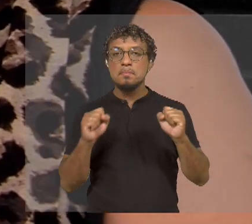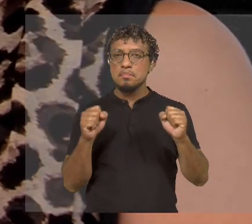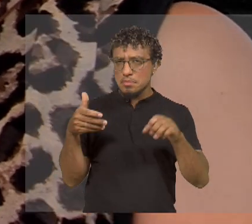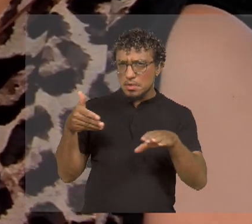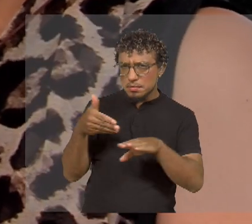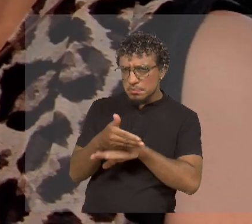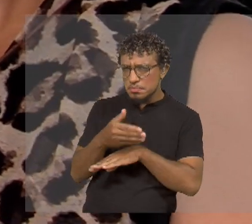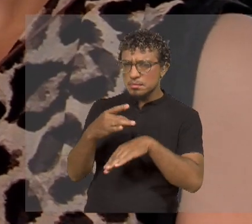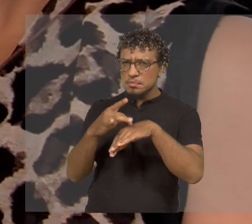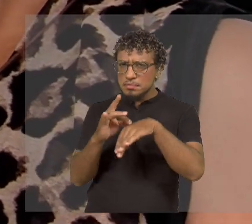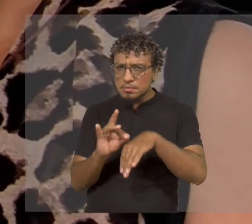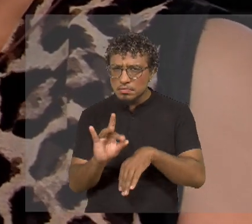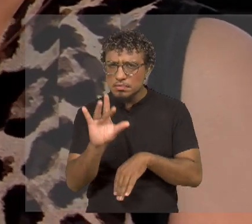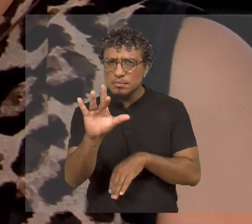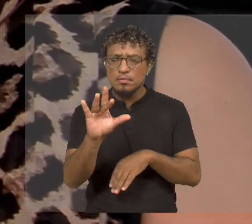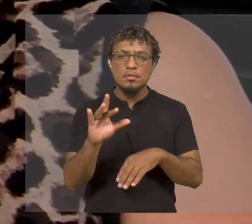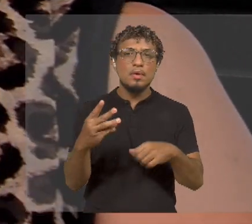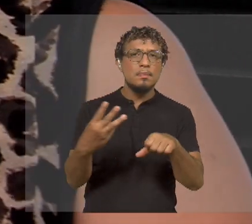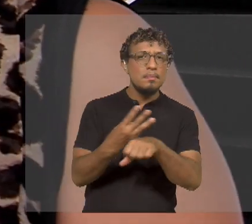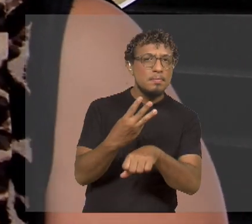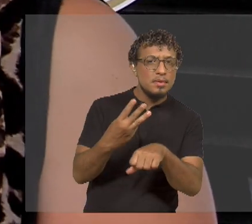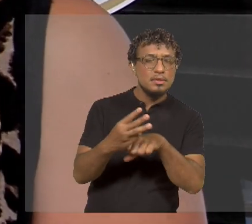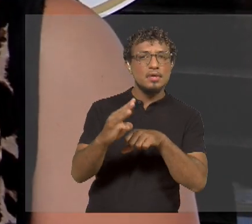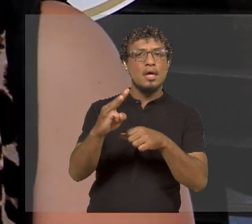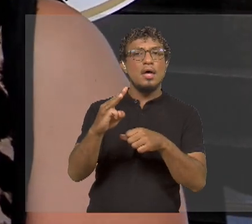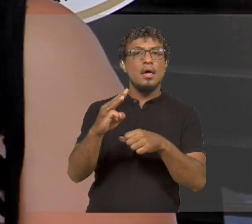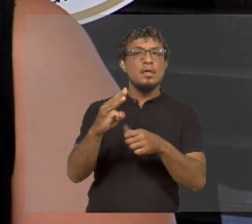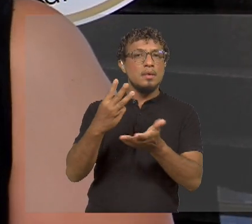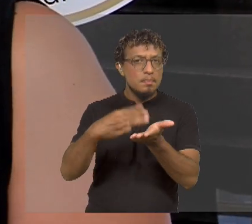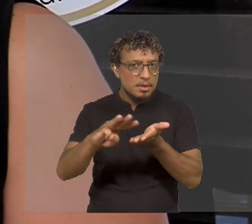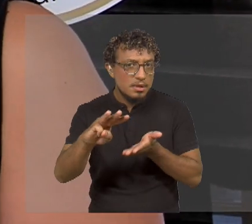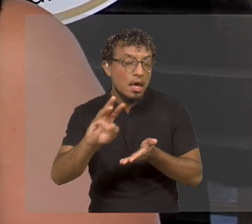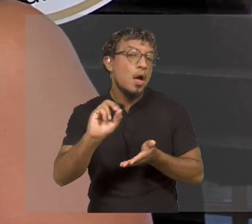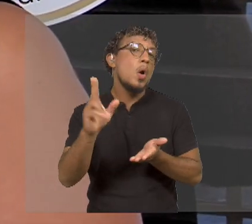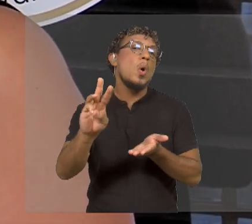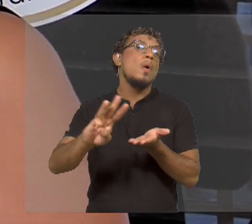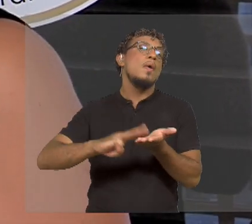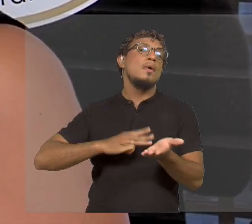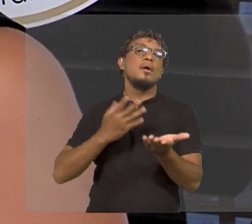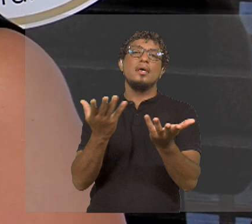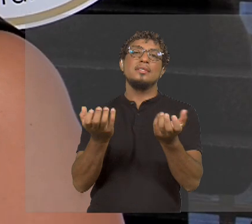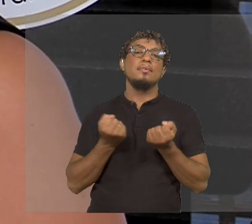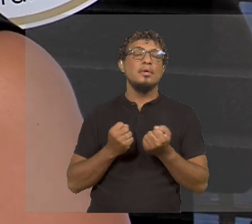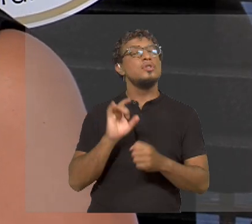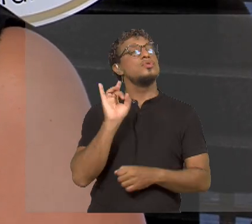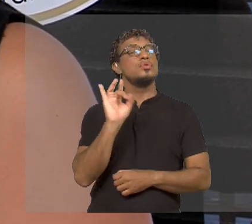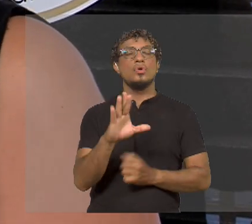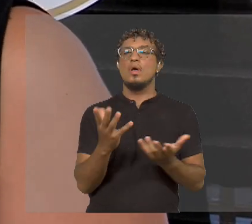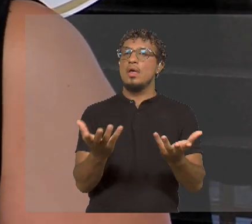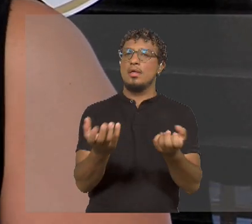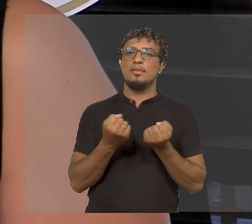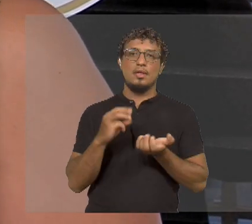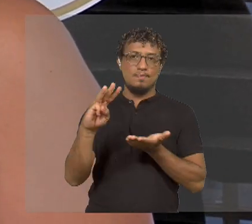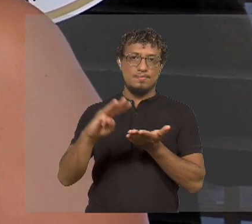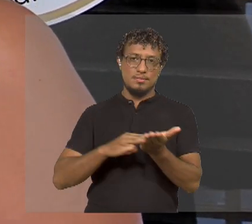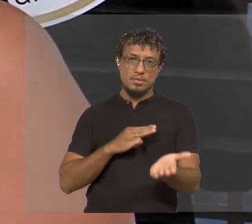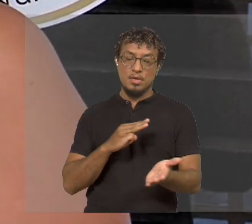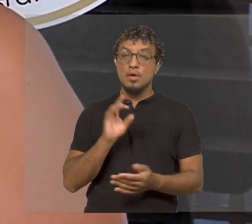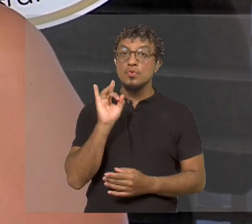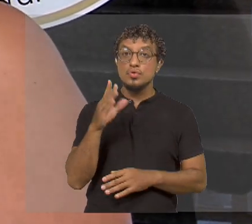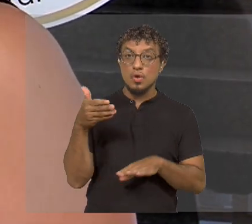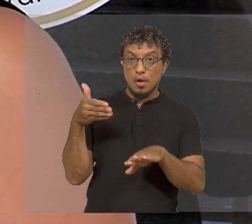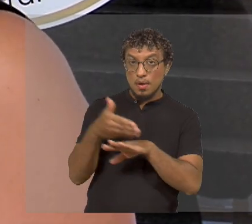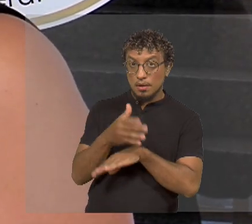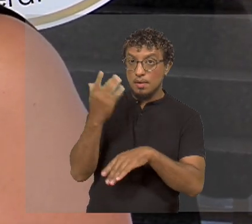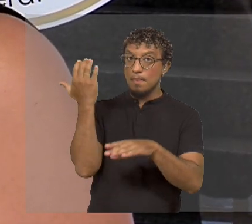também enviar mensagens ou é apenas um canal para recebimento? Não, o canal é só para recebimento, tá? Só quem tem